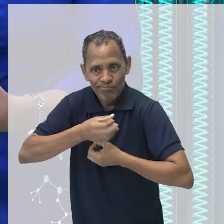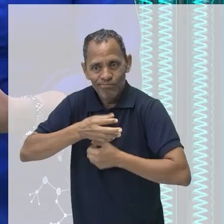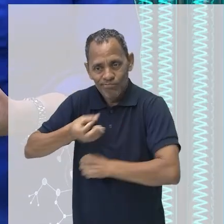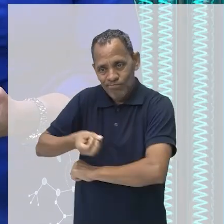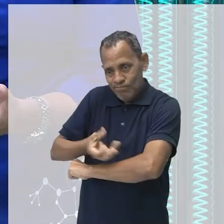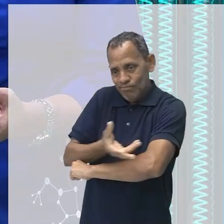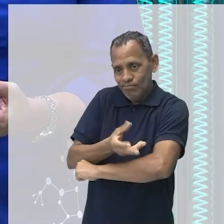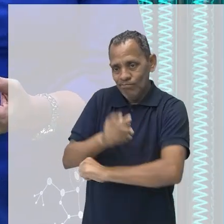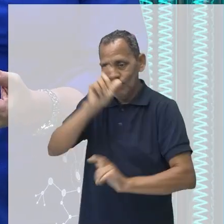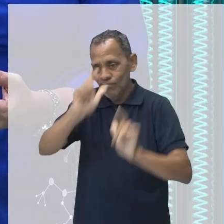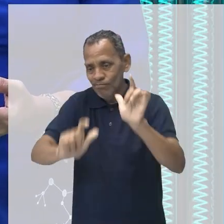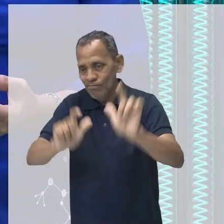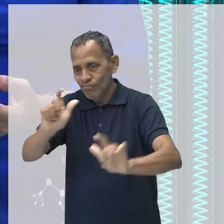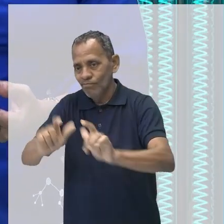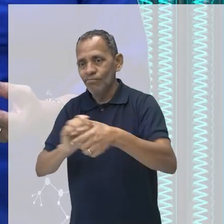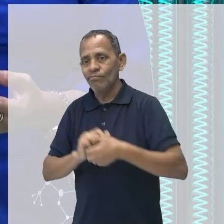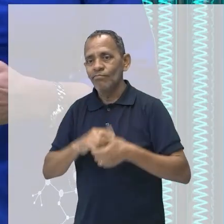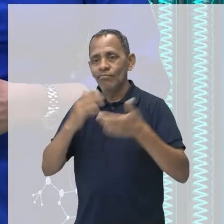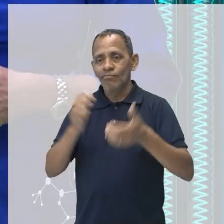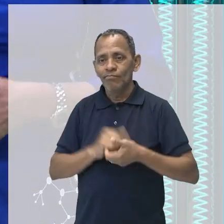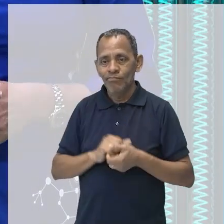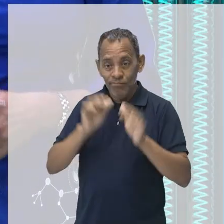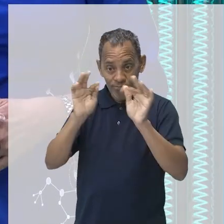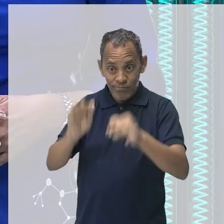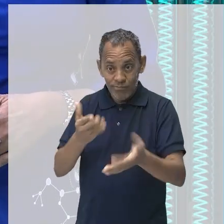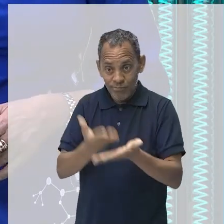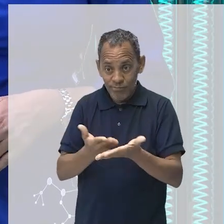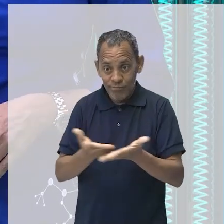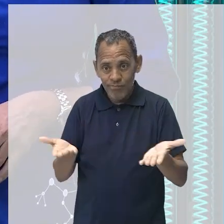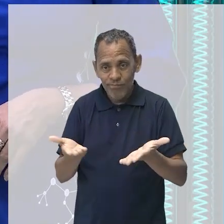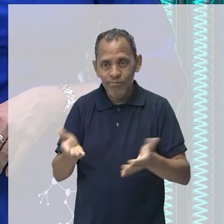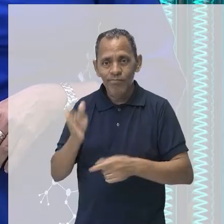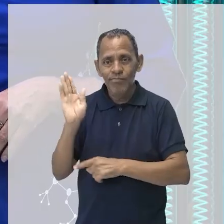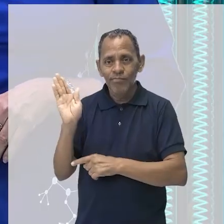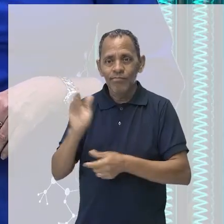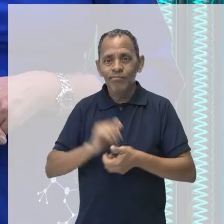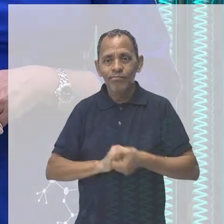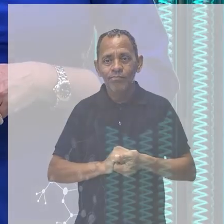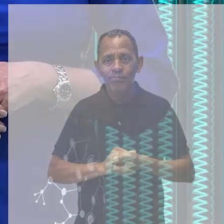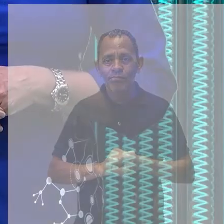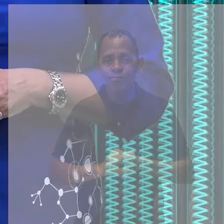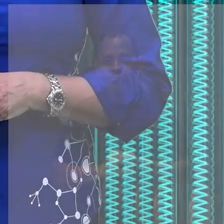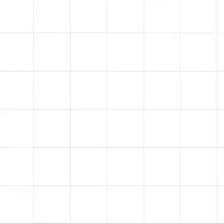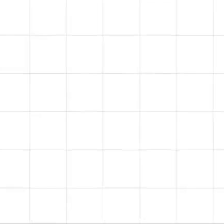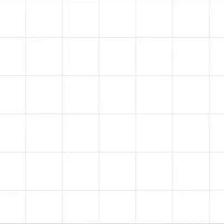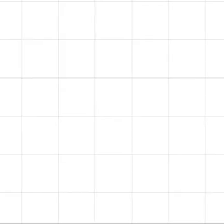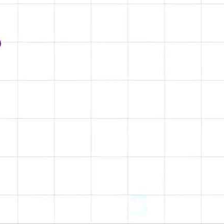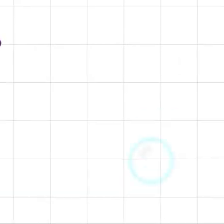expressividade, essas emoções ao público. Então, dessa forma, terminamos nossa aula.